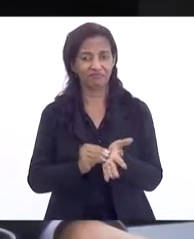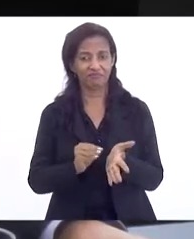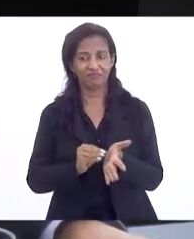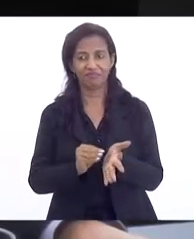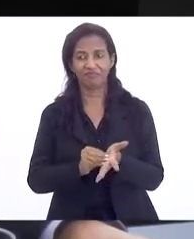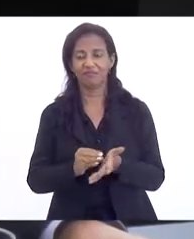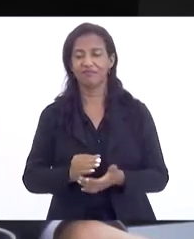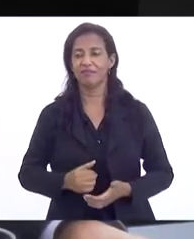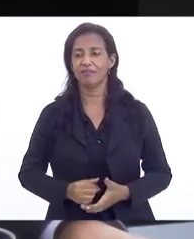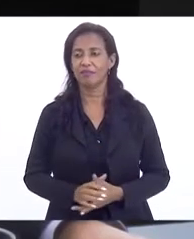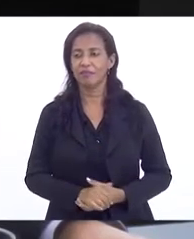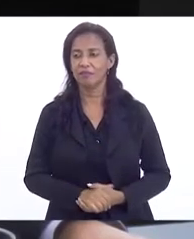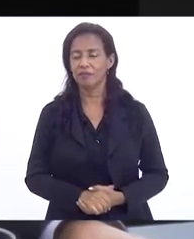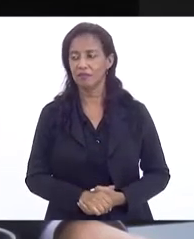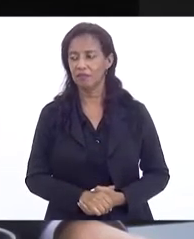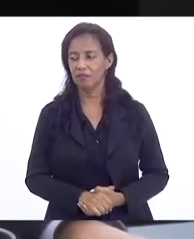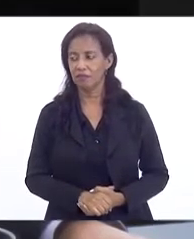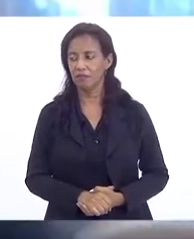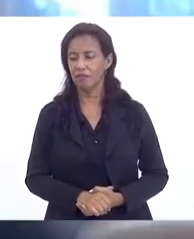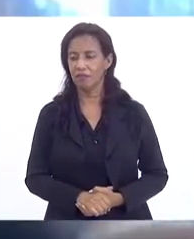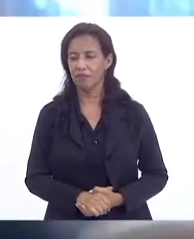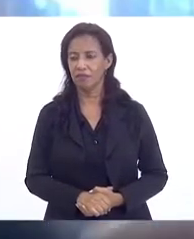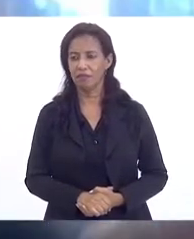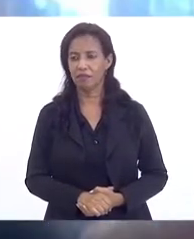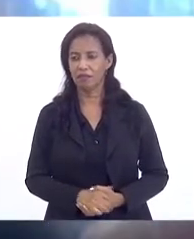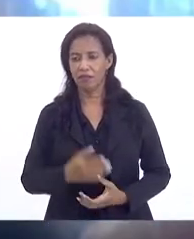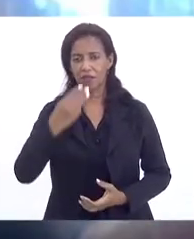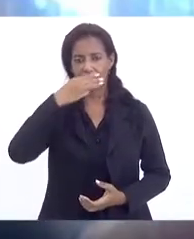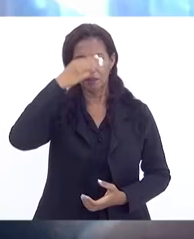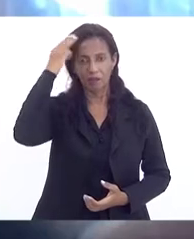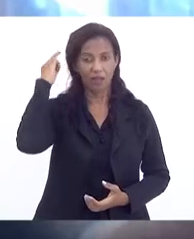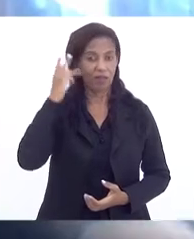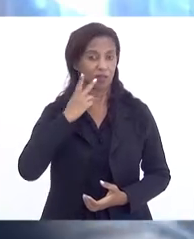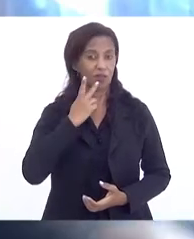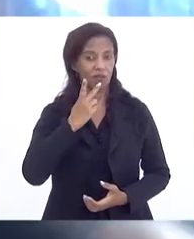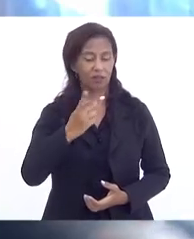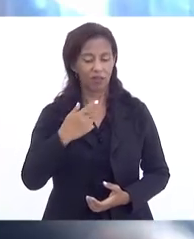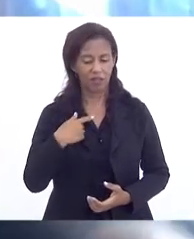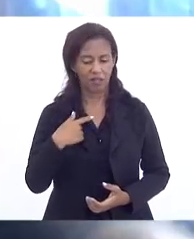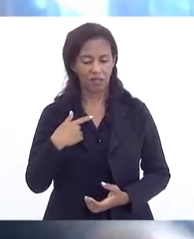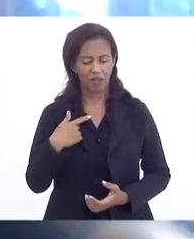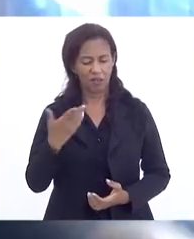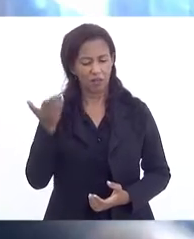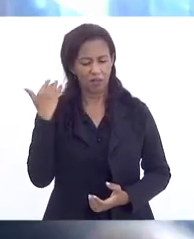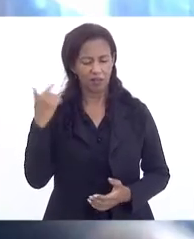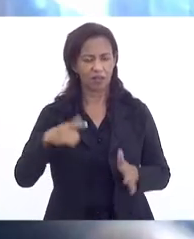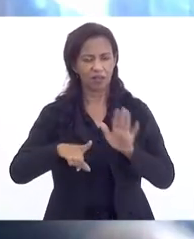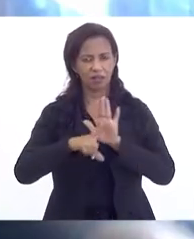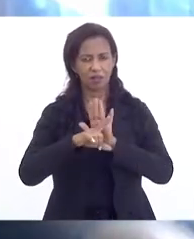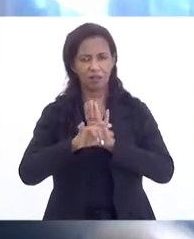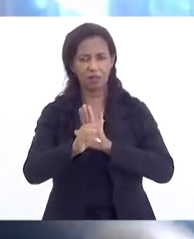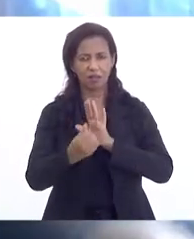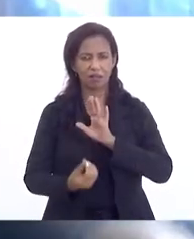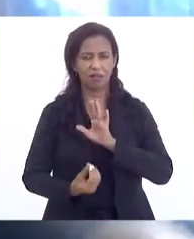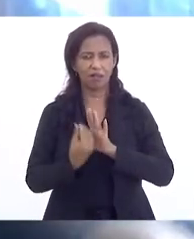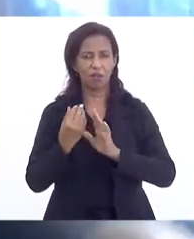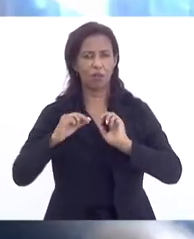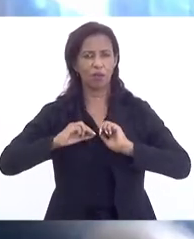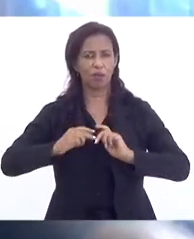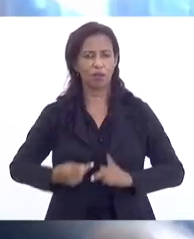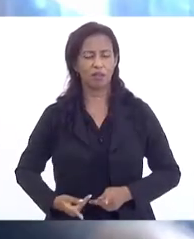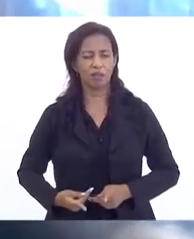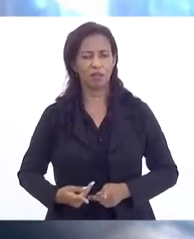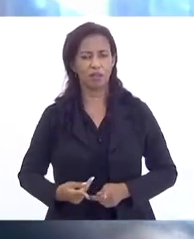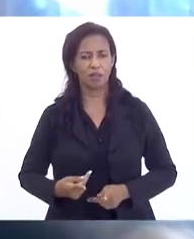ficar lá dentro. O Márcio Pacheco, só para te dizer, há muito tempo atrás eu fiz uma lei de humanização da